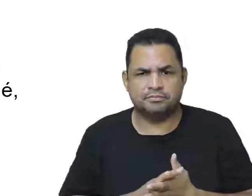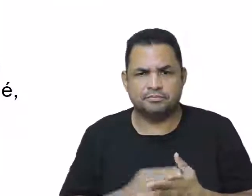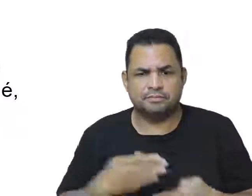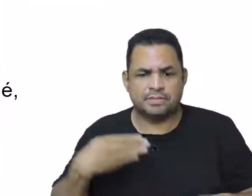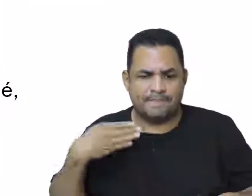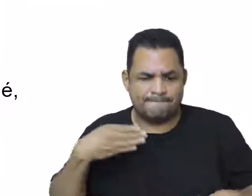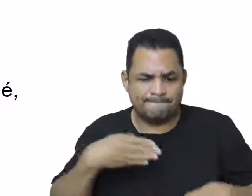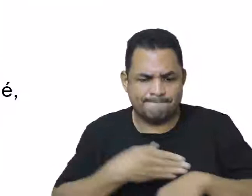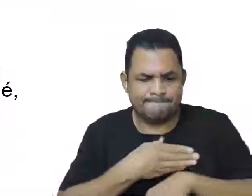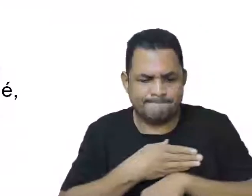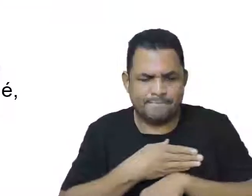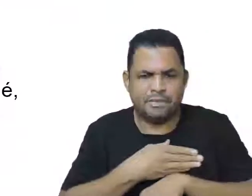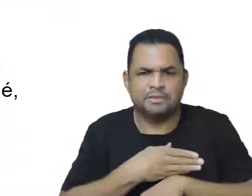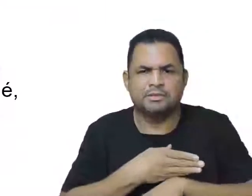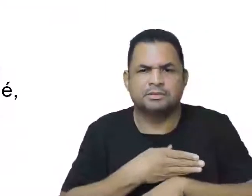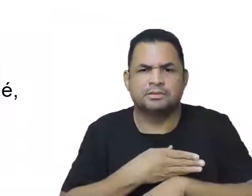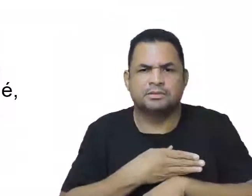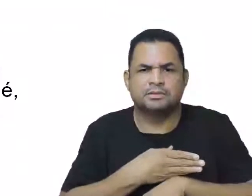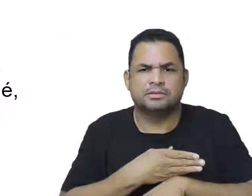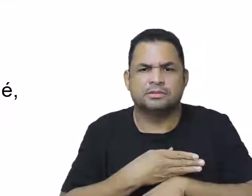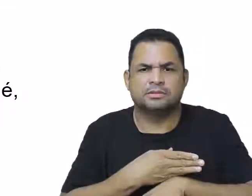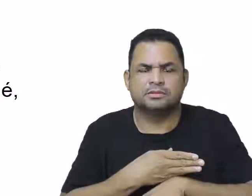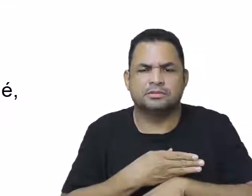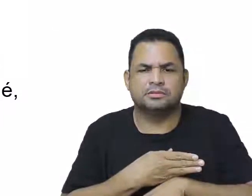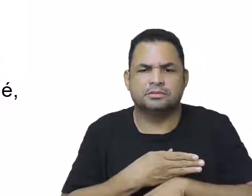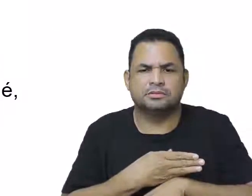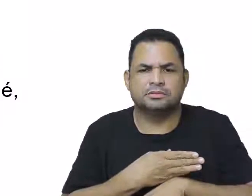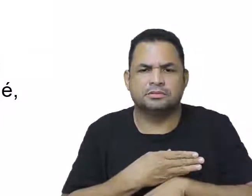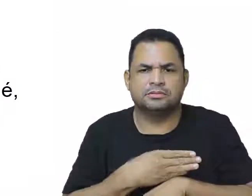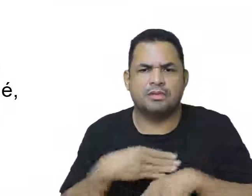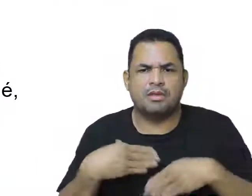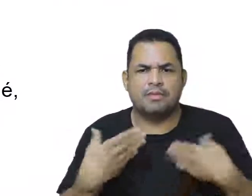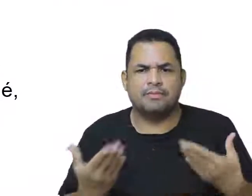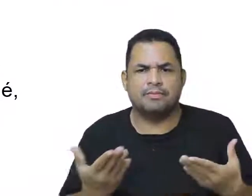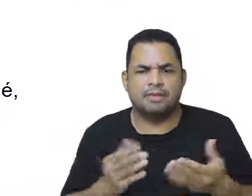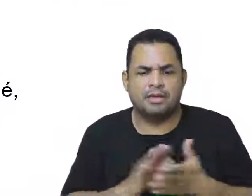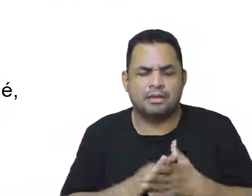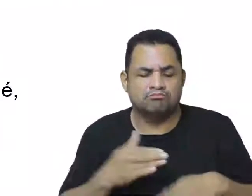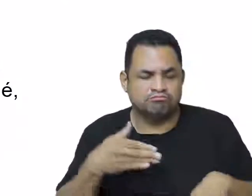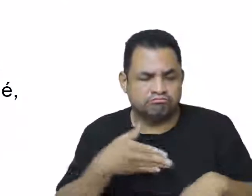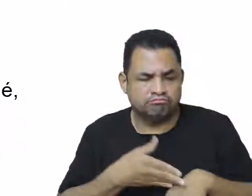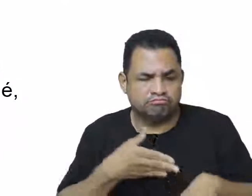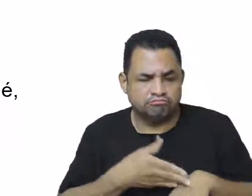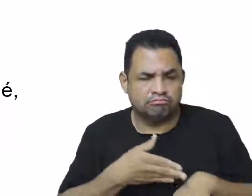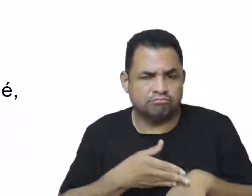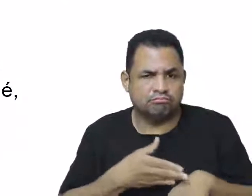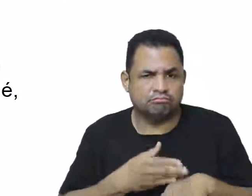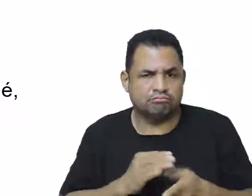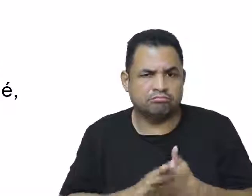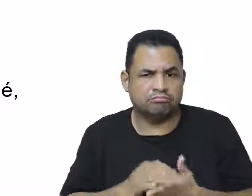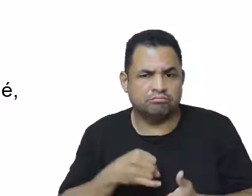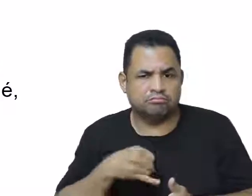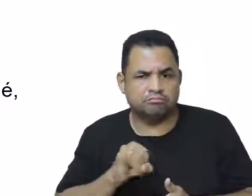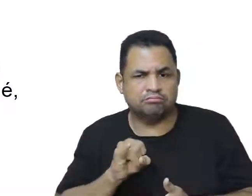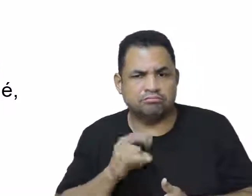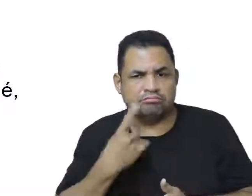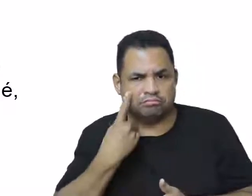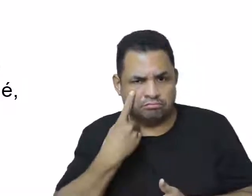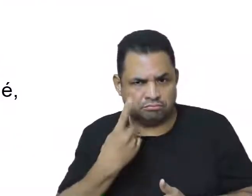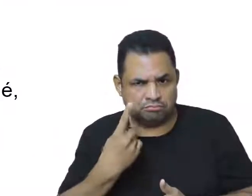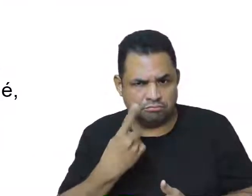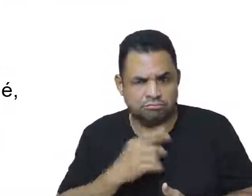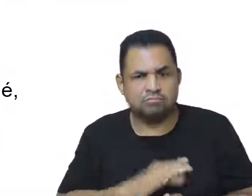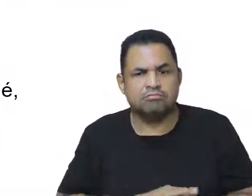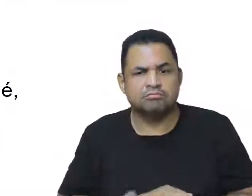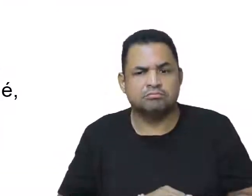de entrada gigantesca para o seu organismo. E a partir do momento em que ela penetra no seu organismo, se você não tiver com o sistema